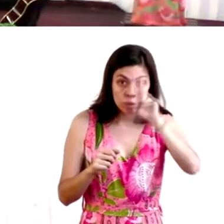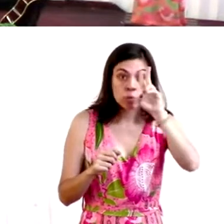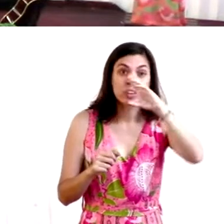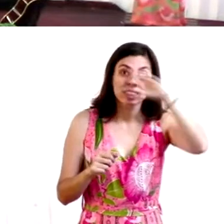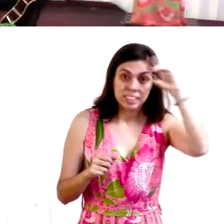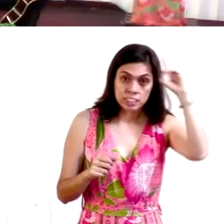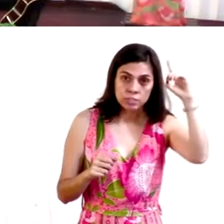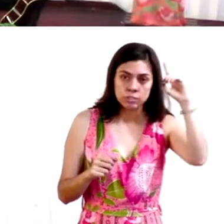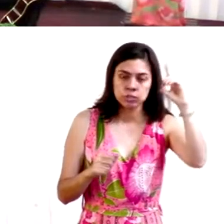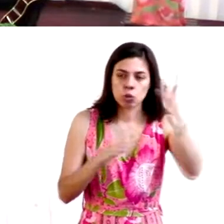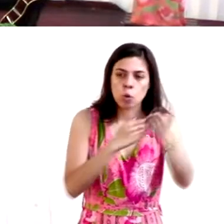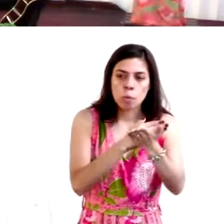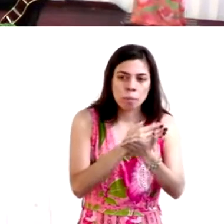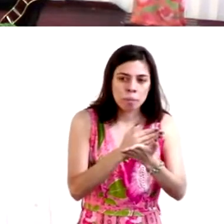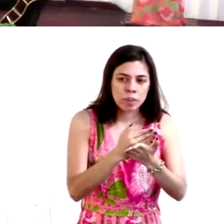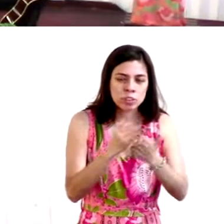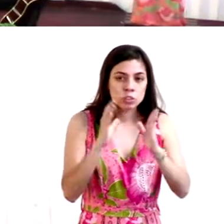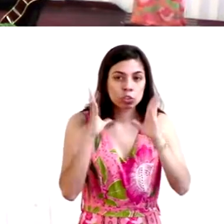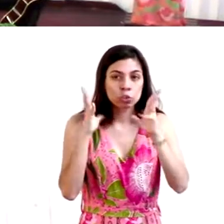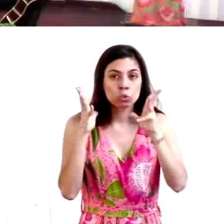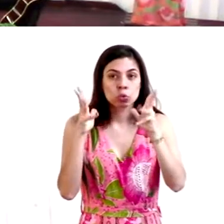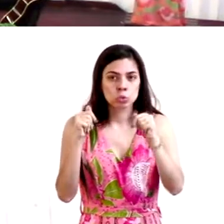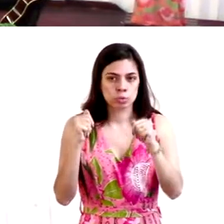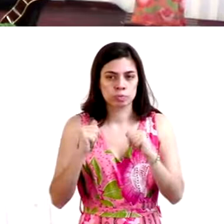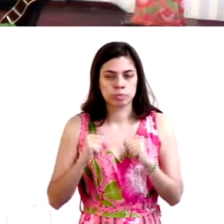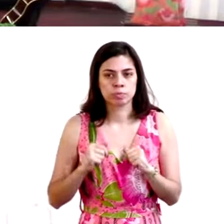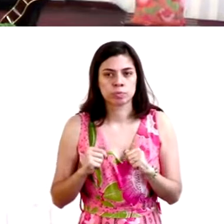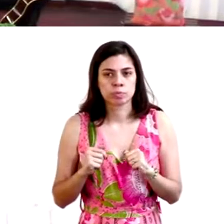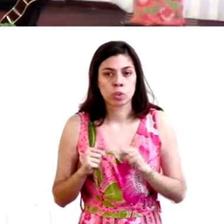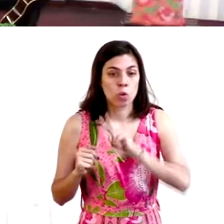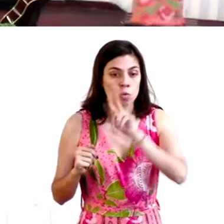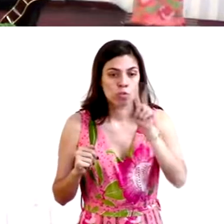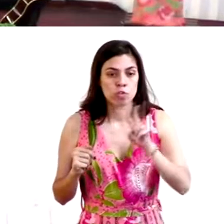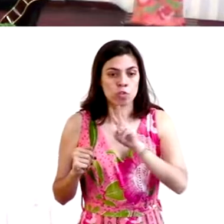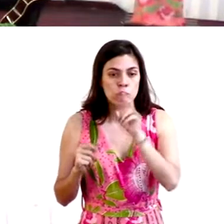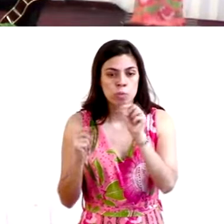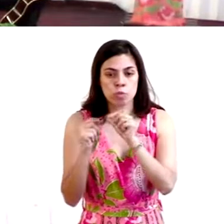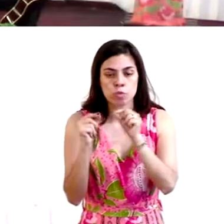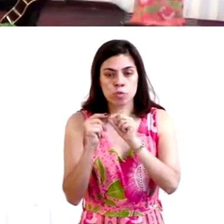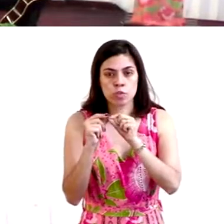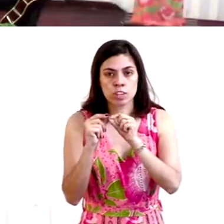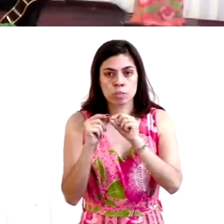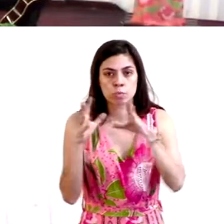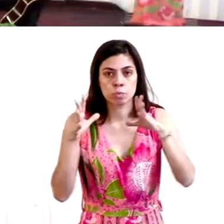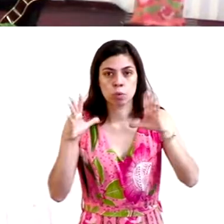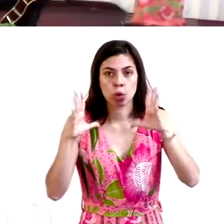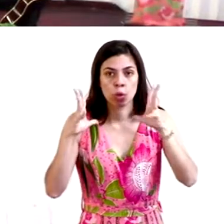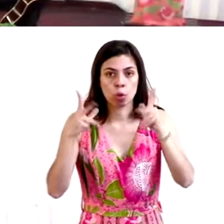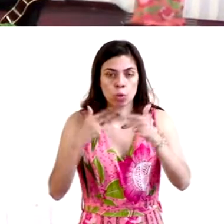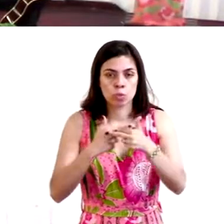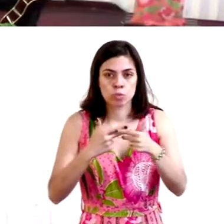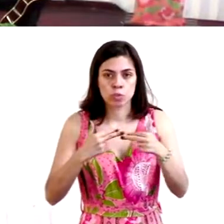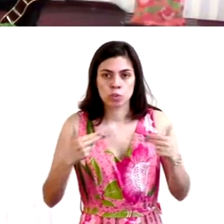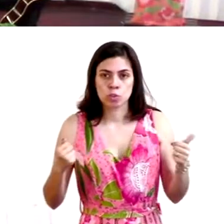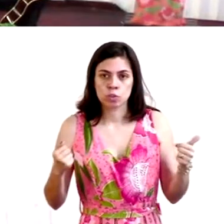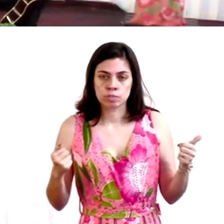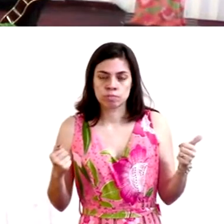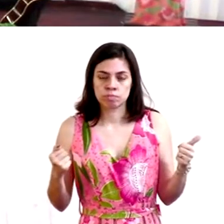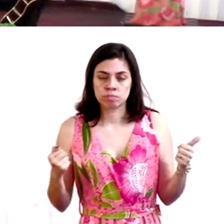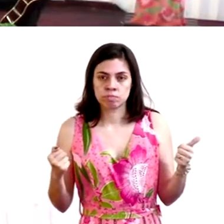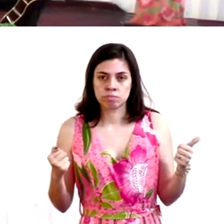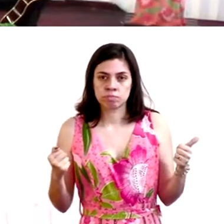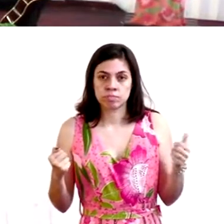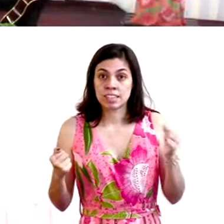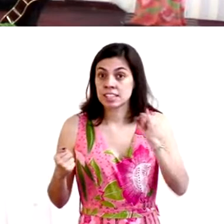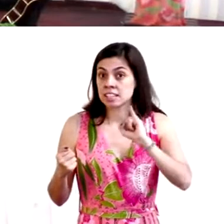no princípio com Deus. Todas as coisas foram feitas por intermédio dele, e sem ele, nada do que foi feito